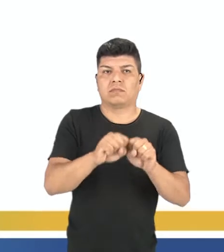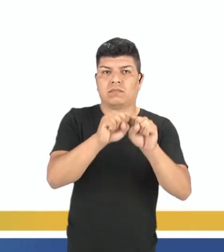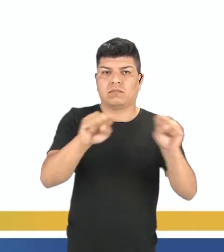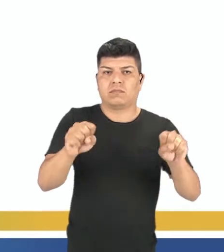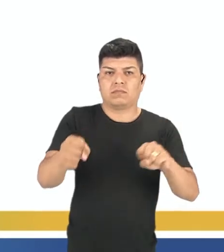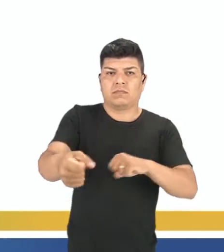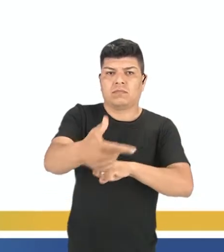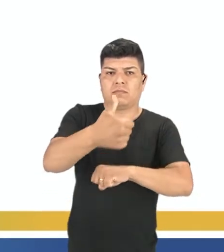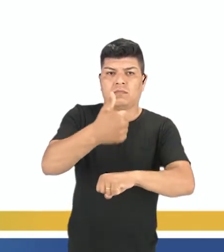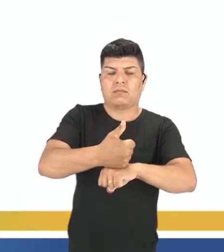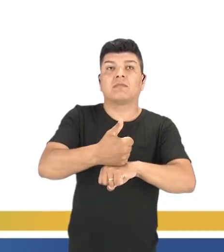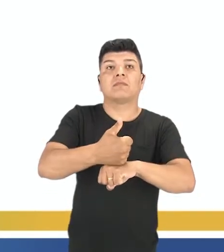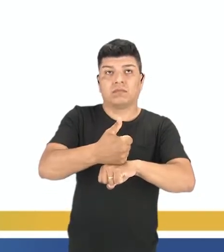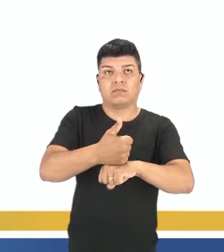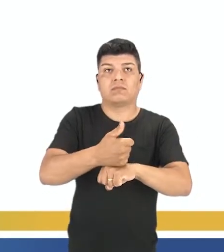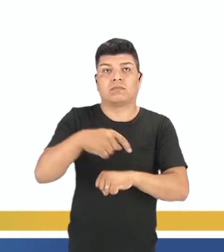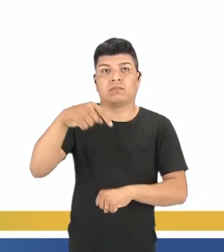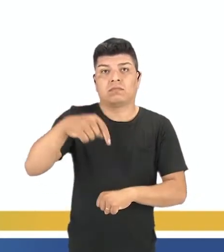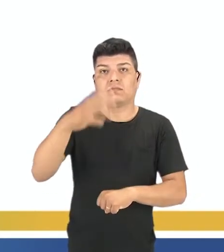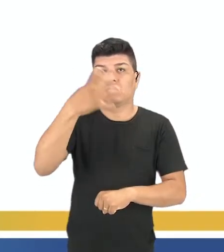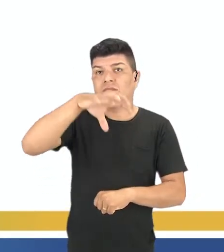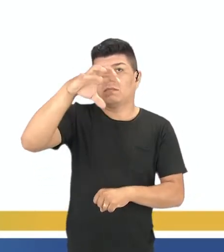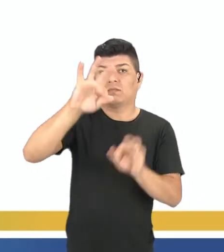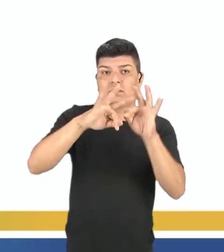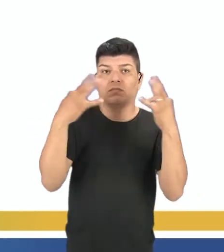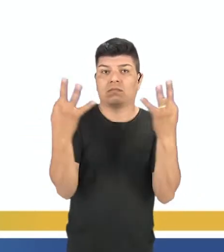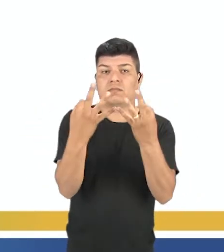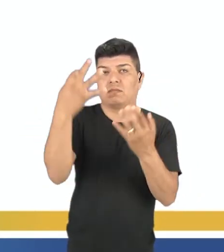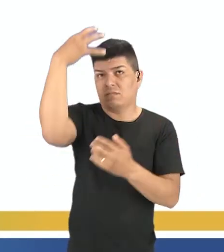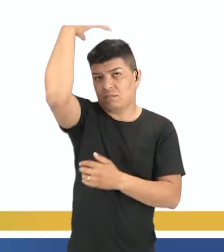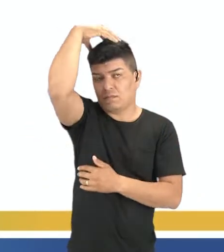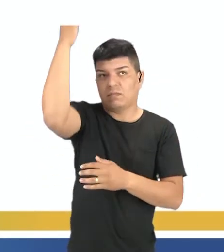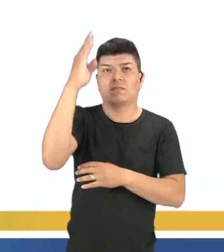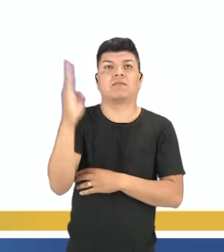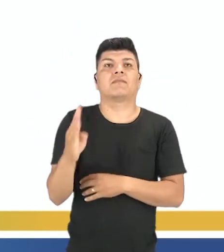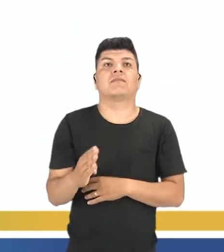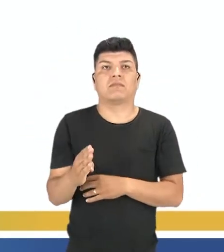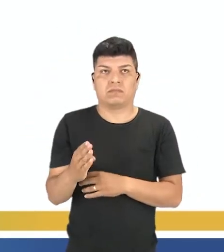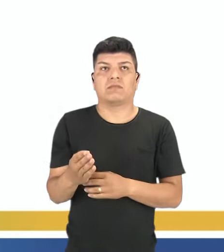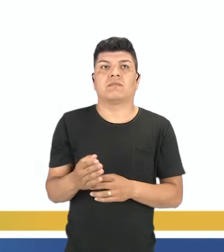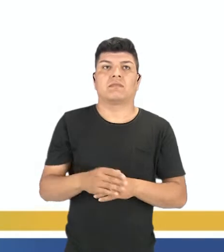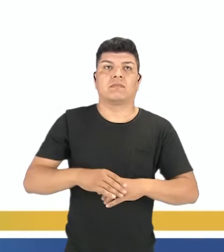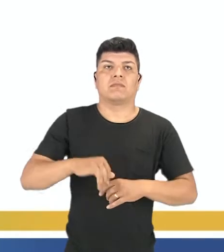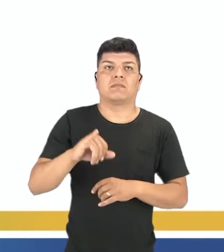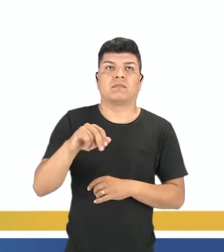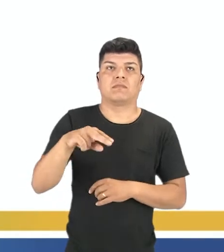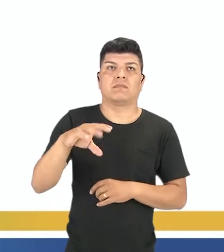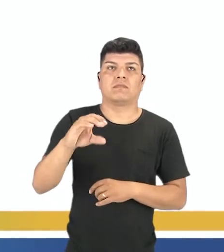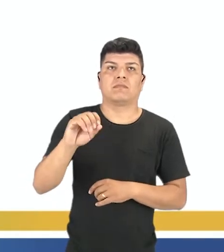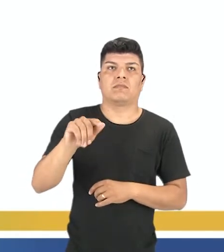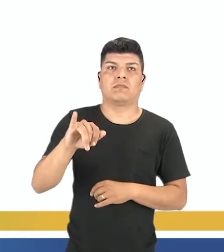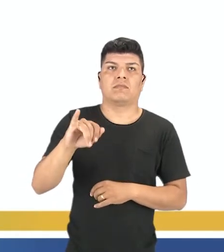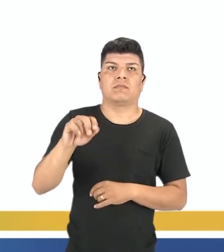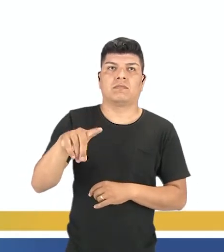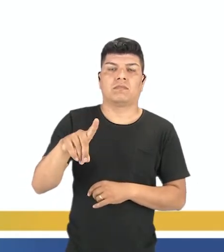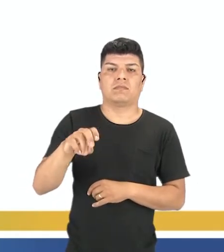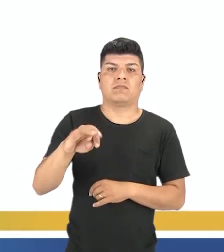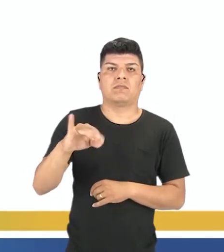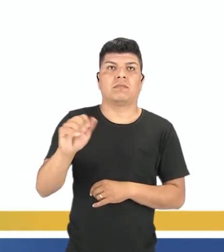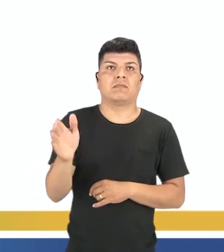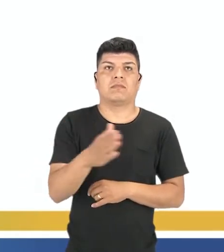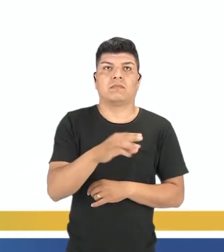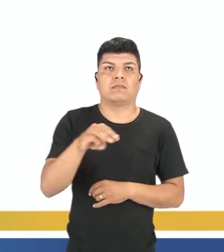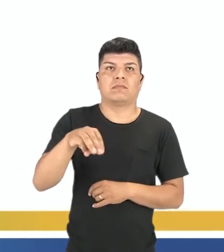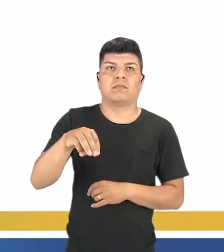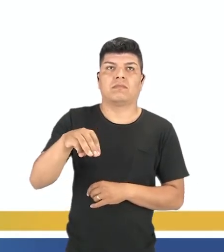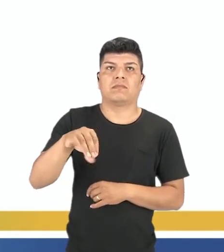ao processo da família real aqui no Brasil. Olha aí, crise do sistema colonial, Confidência Mineira e a Conjuração Baiana, dois momentos